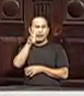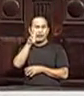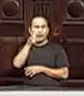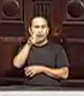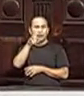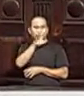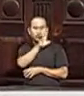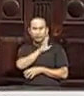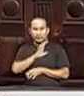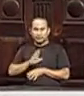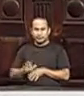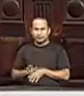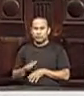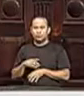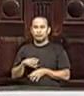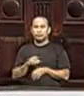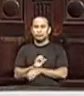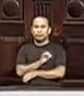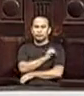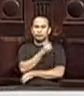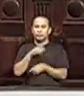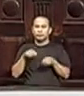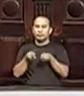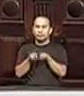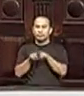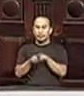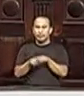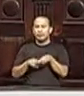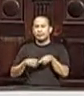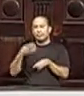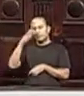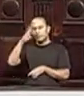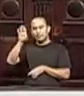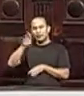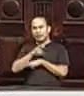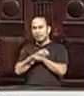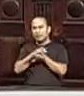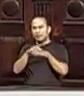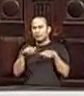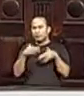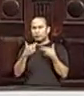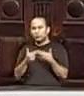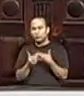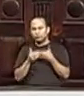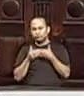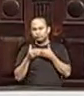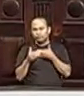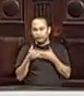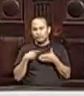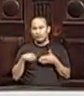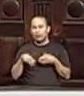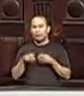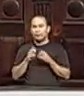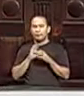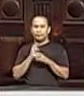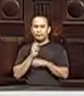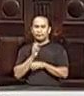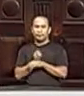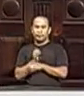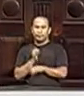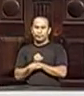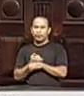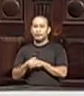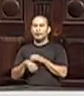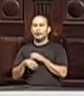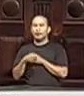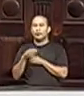Janeiro também, por ter sido pioneiro em uma série de coisas, como o avanço da ferrovia, o ciclo da